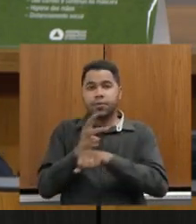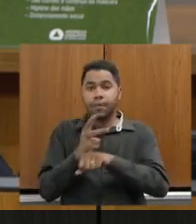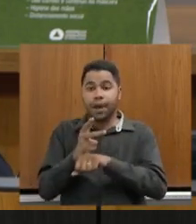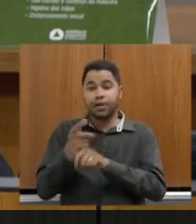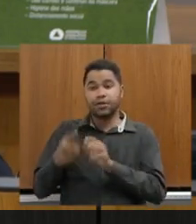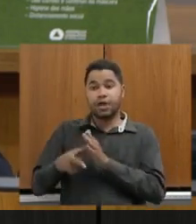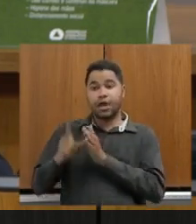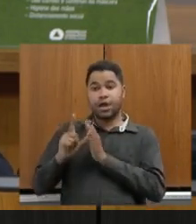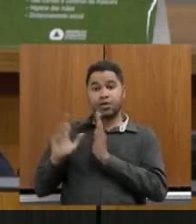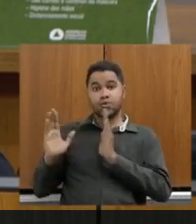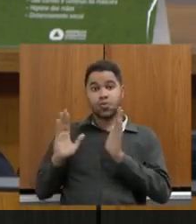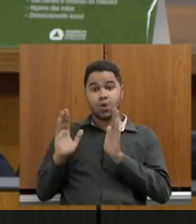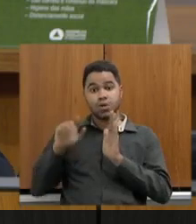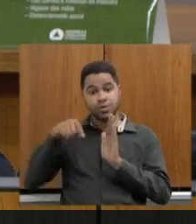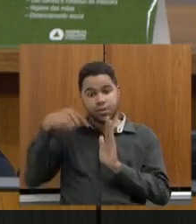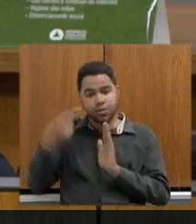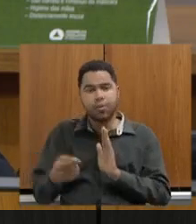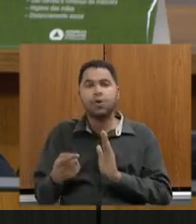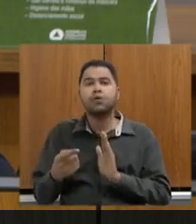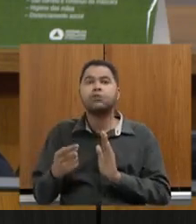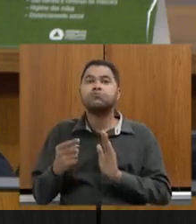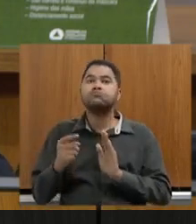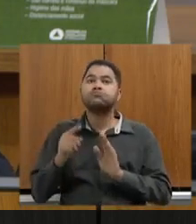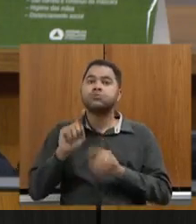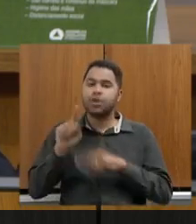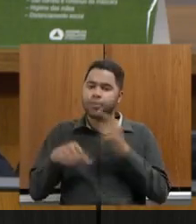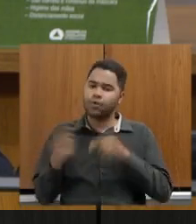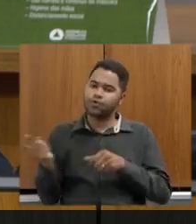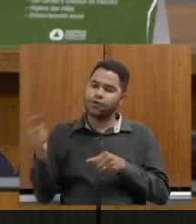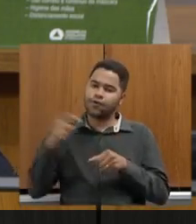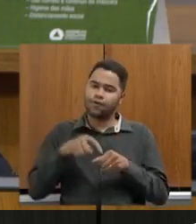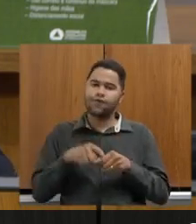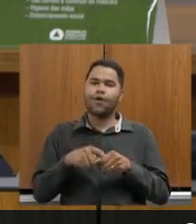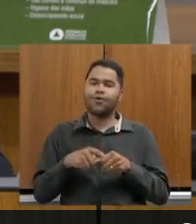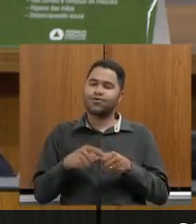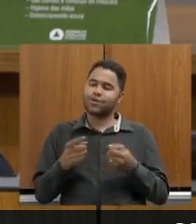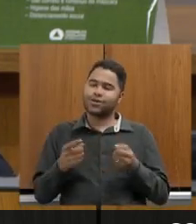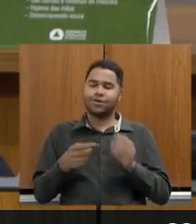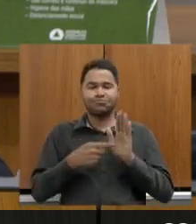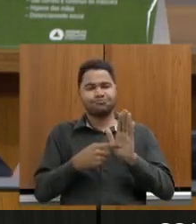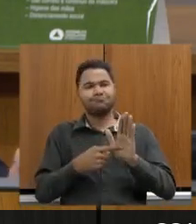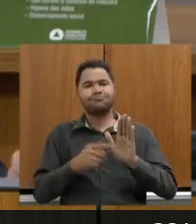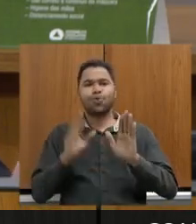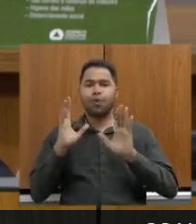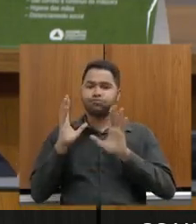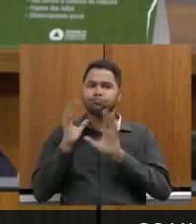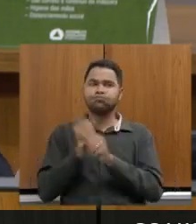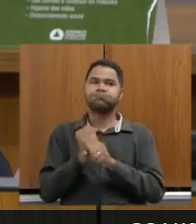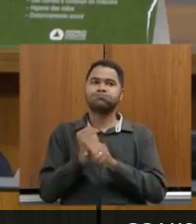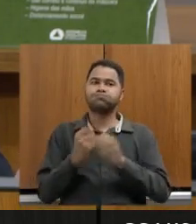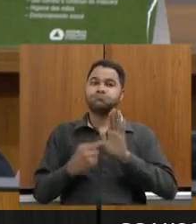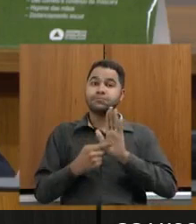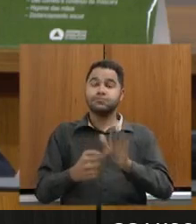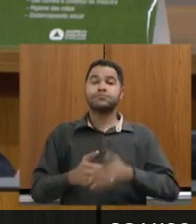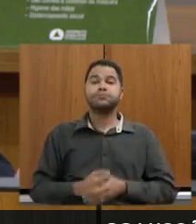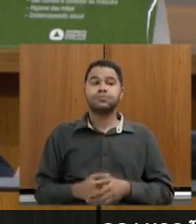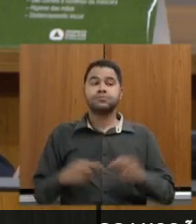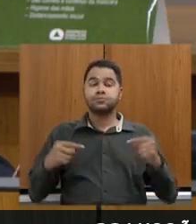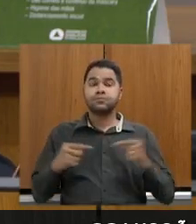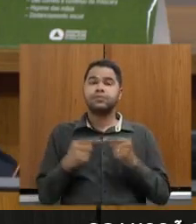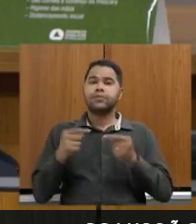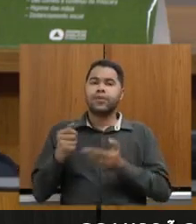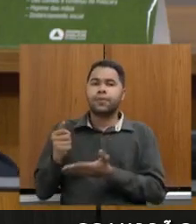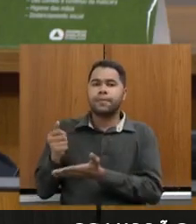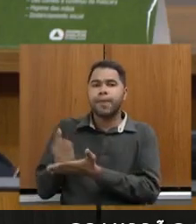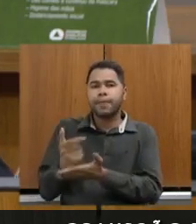durante e depois eu espero que no espaço mais curto possível vem aqui já com depois e mostrar que aumente qual foi o resultado com relação à